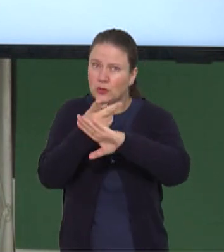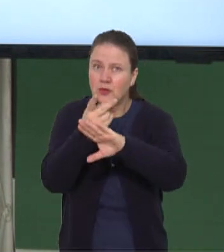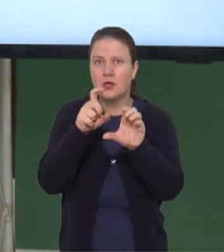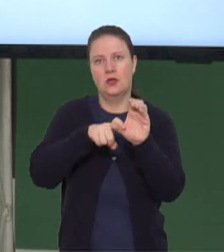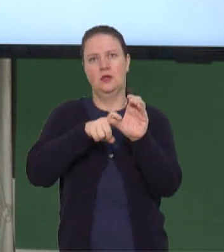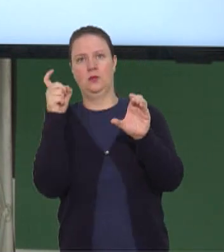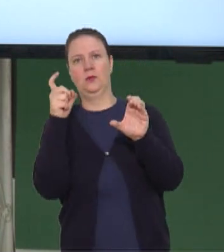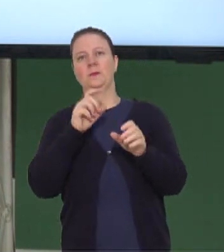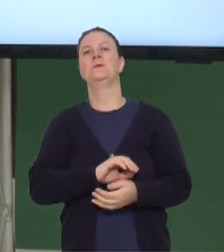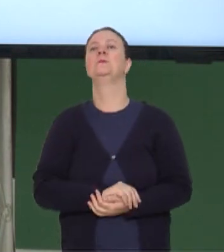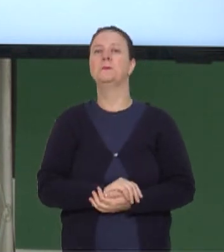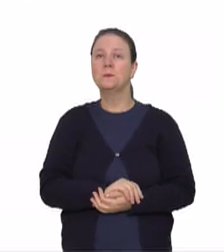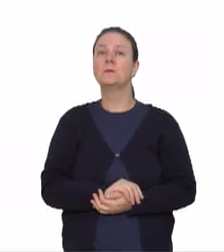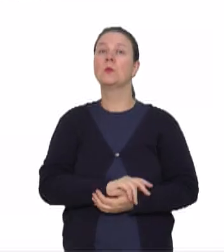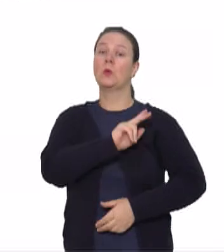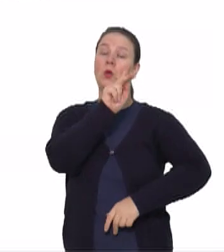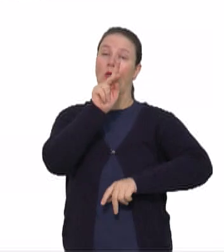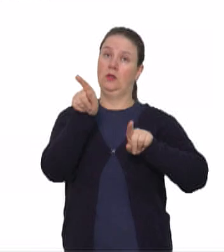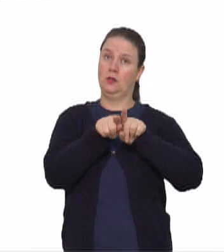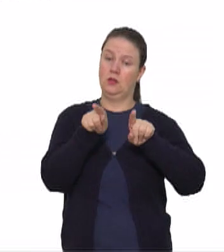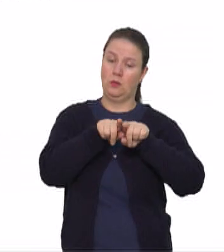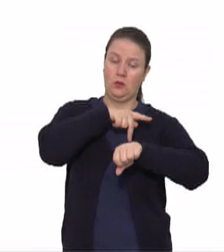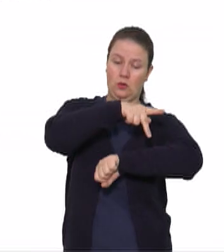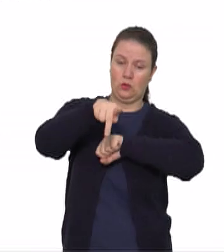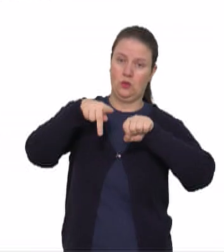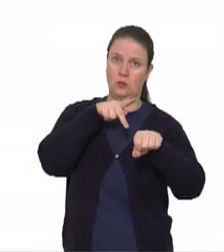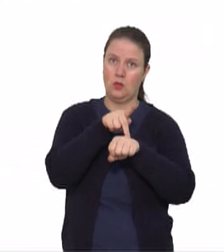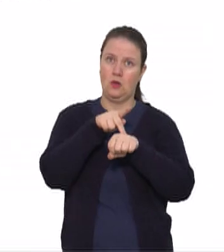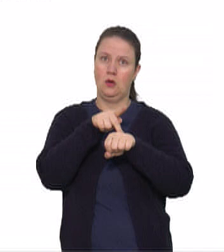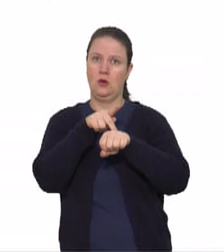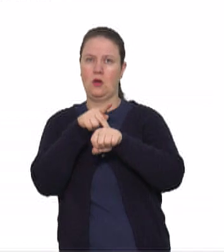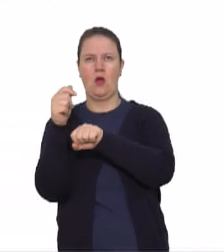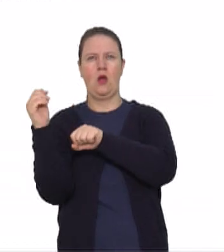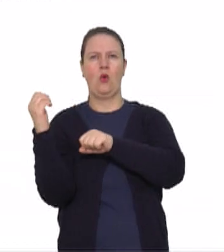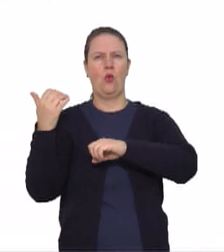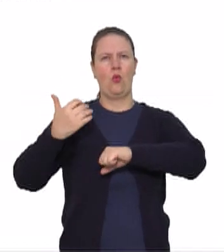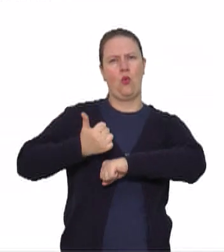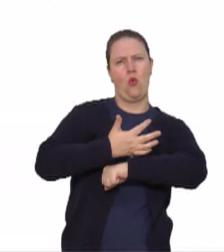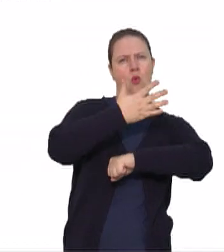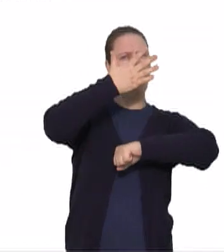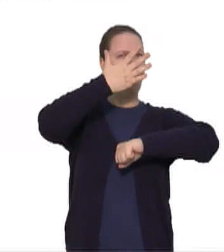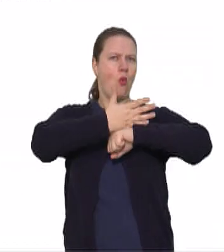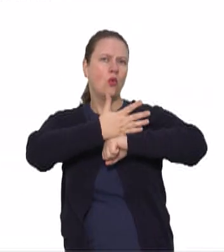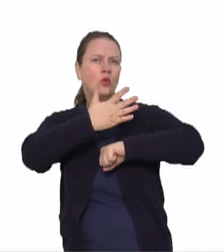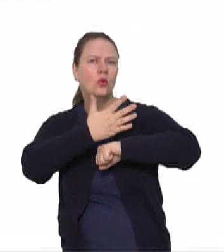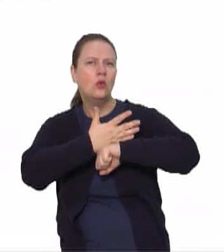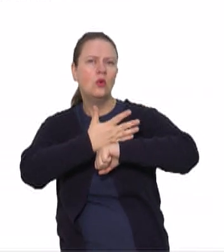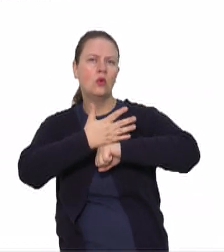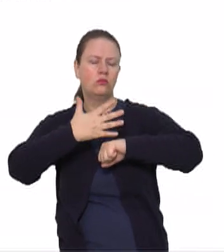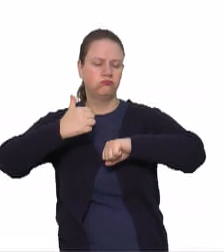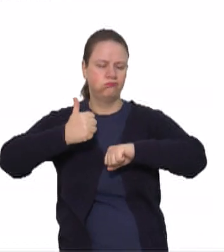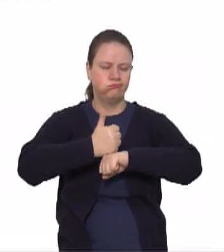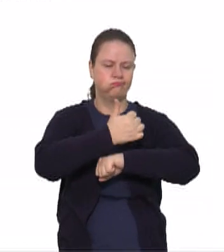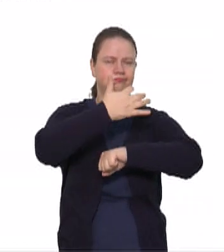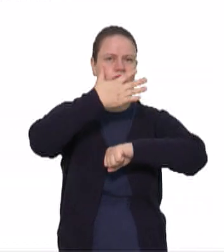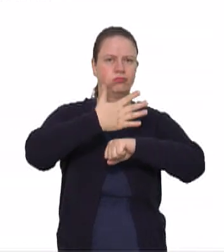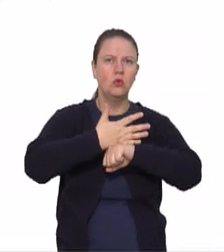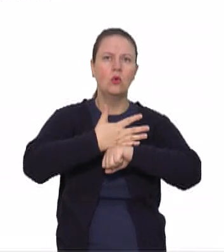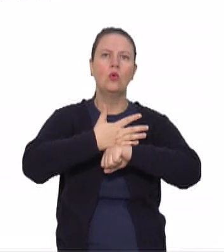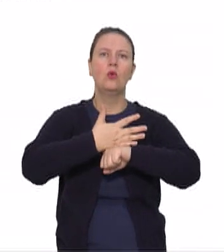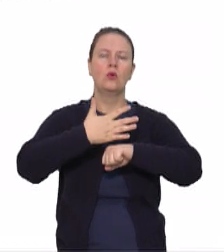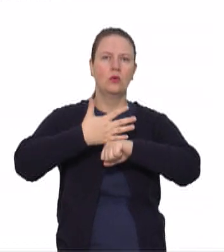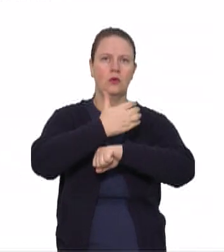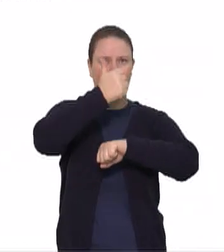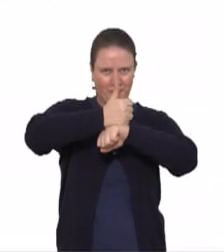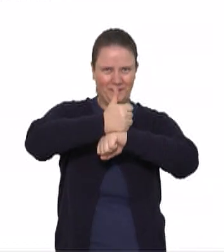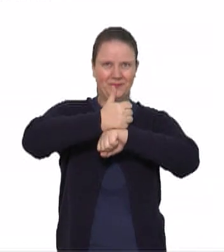tá? País colonizado pelos espanhóis, que inspirados pelos ideários iluministas e americanos, então os Estados Unidos já se torna